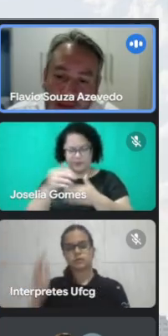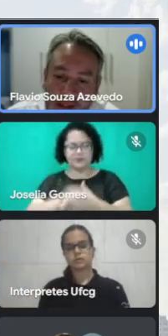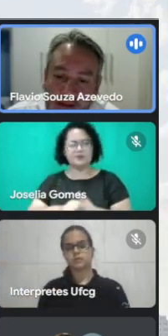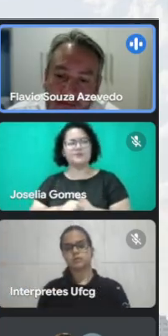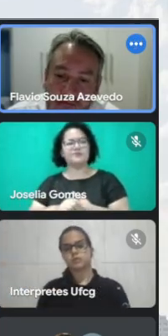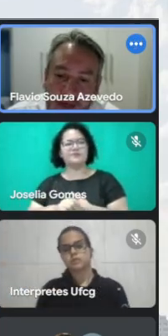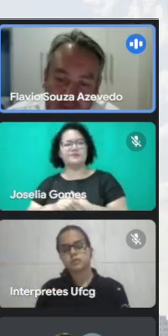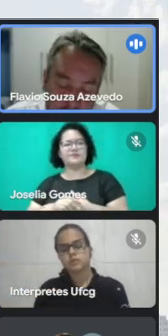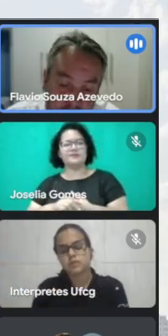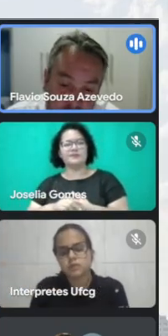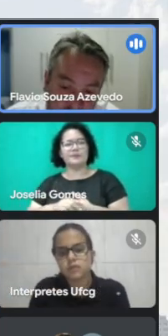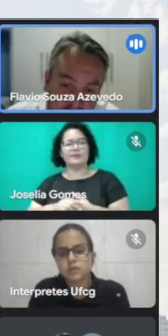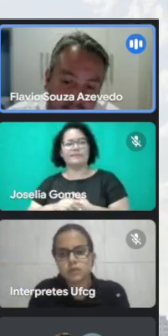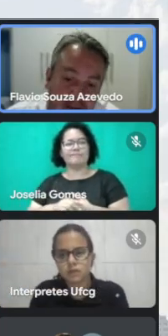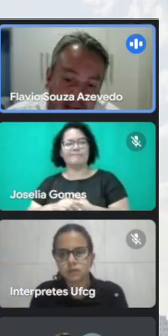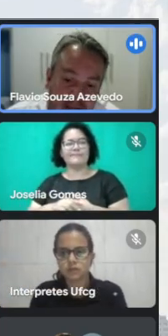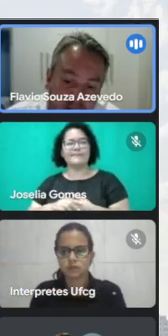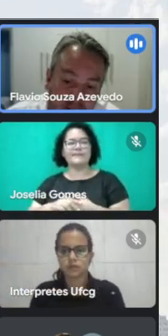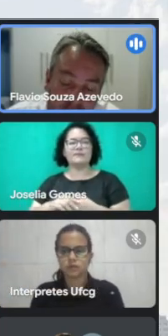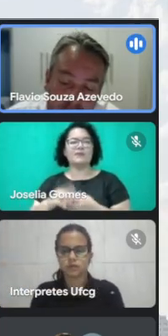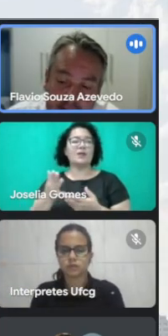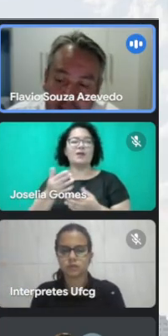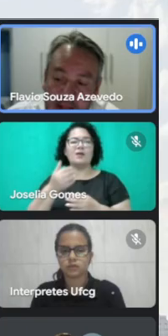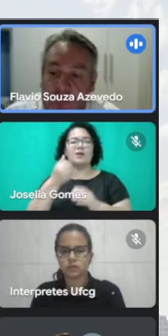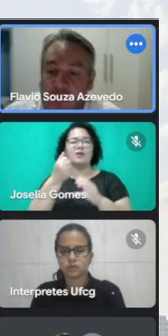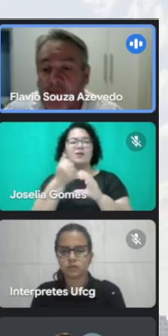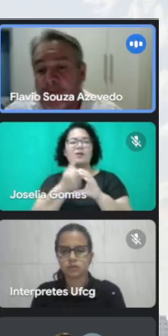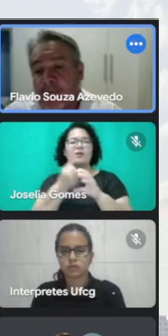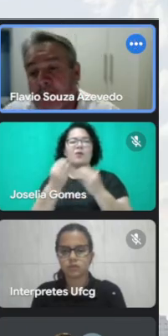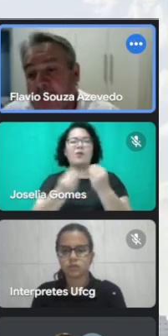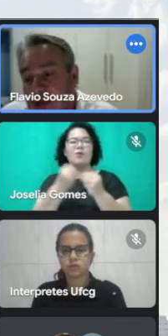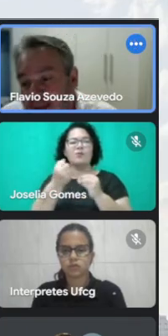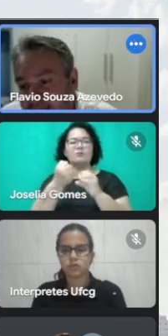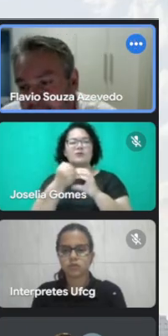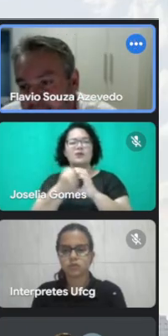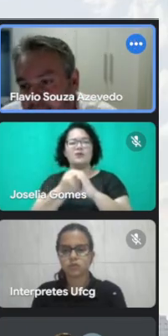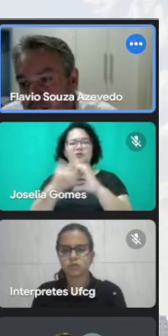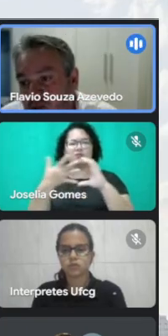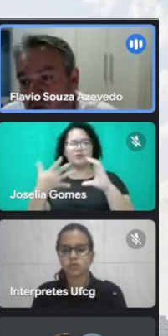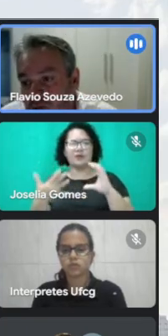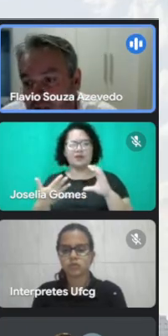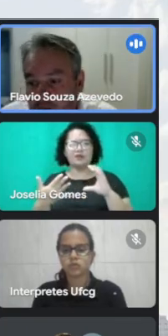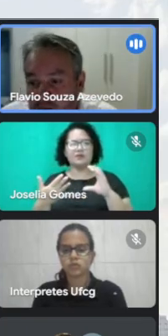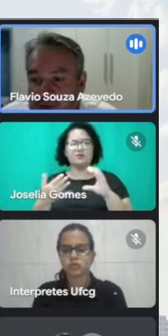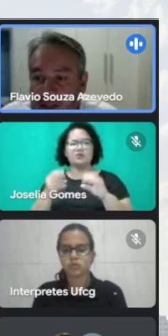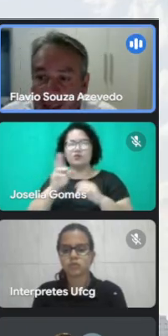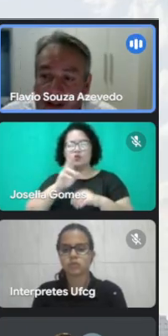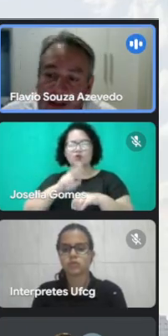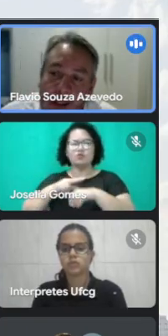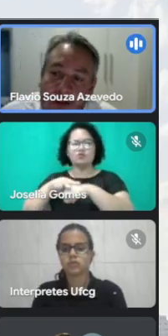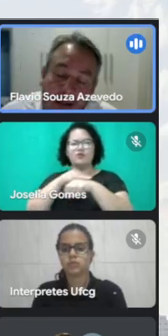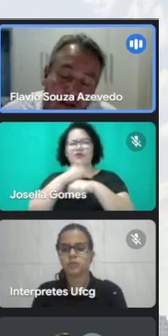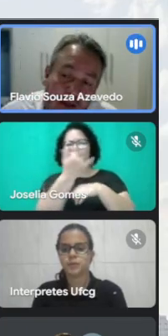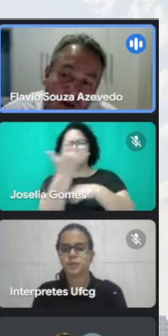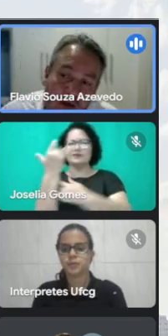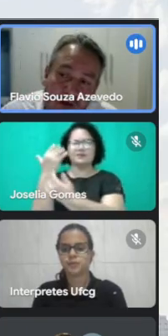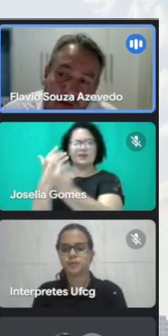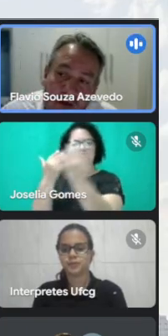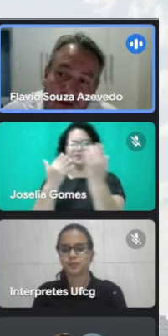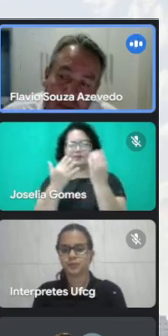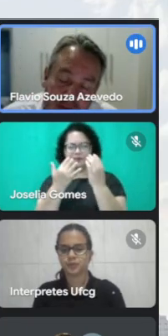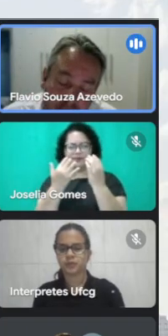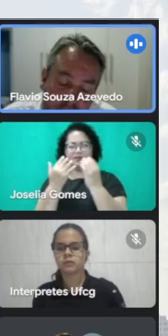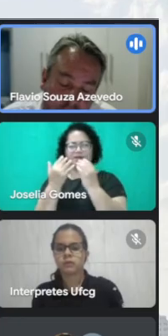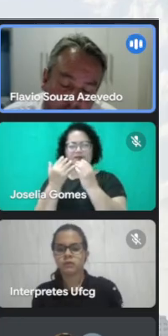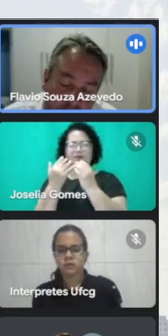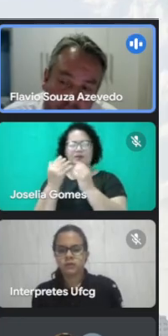como um aspecto do verde, trazendo o verde para a cidade. Então, isso está no cerne, né, das soluções,